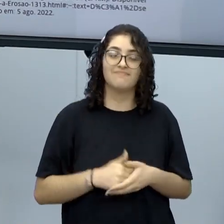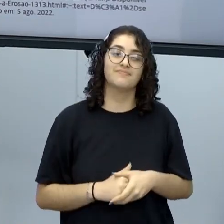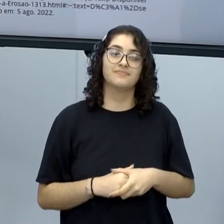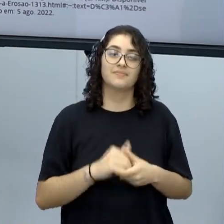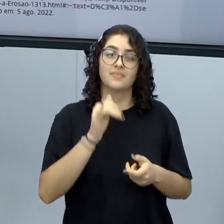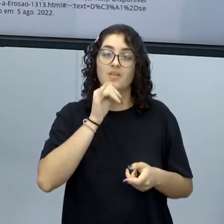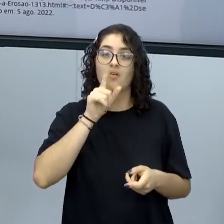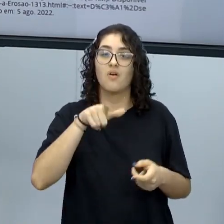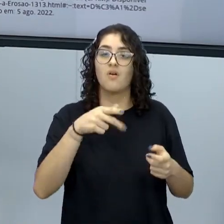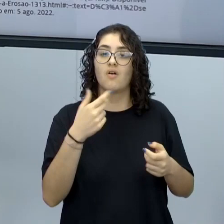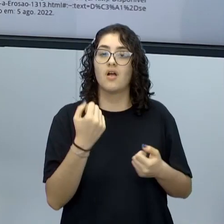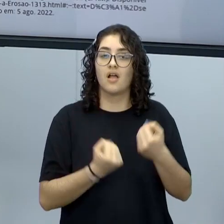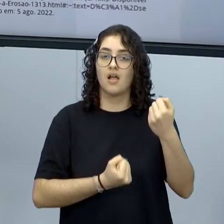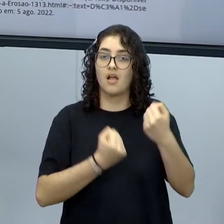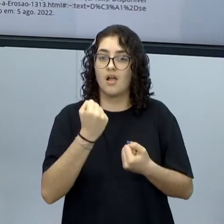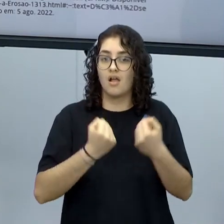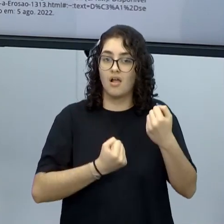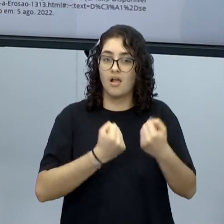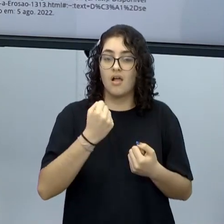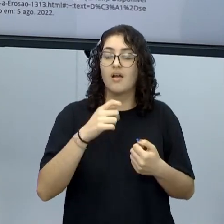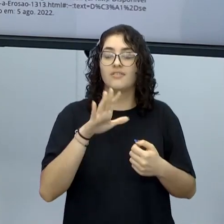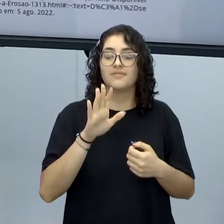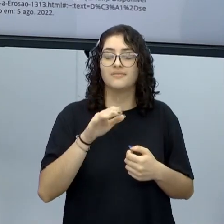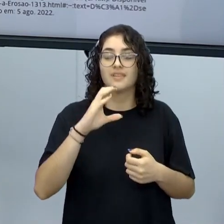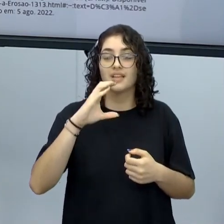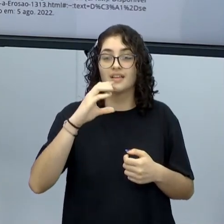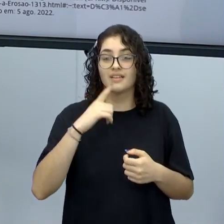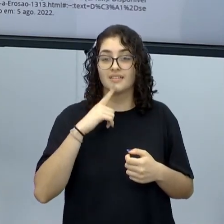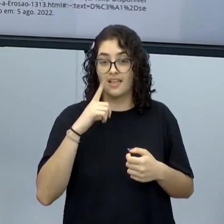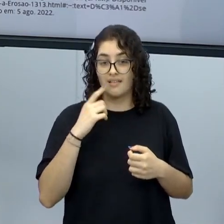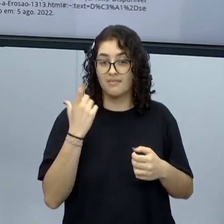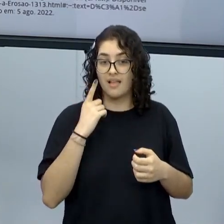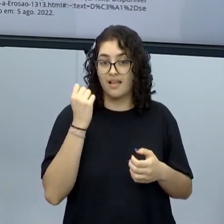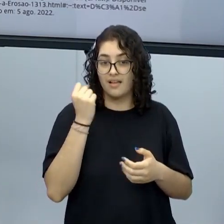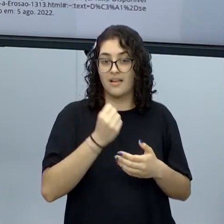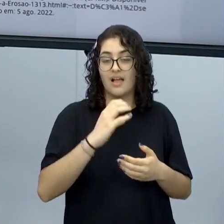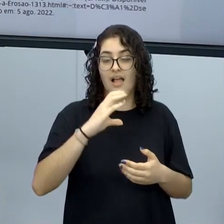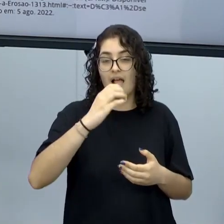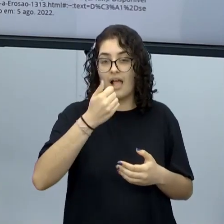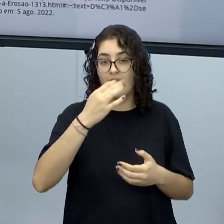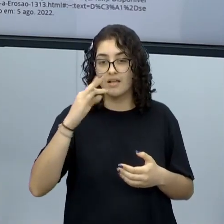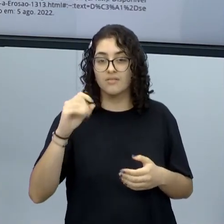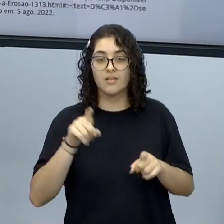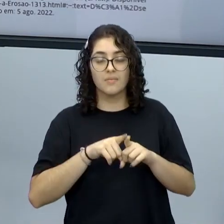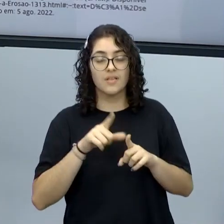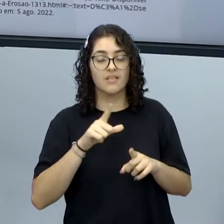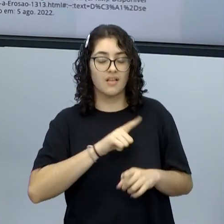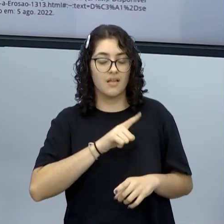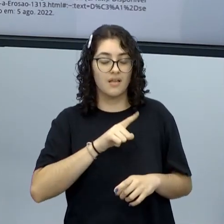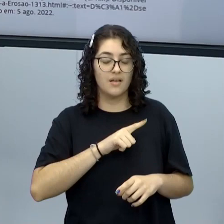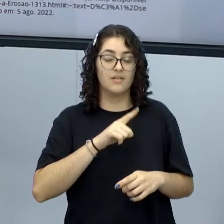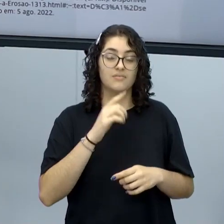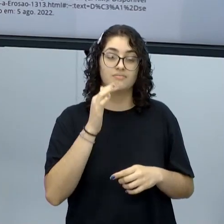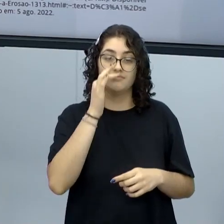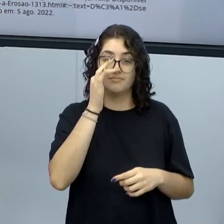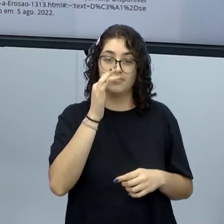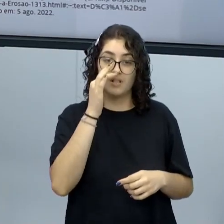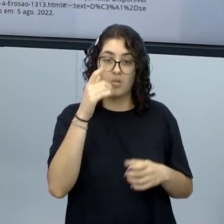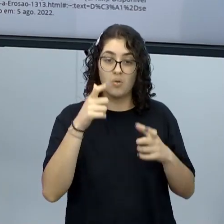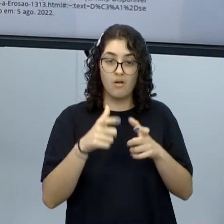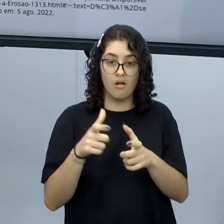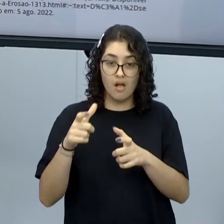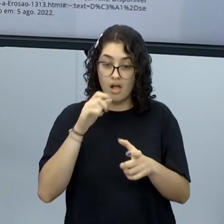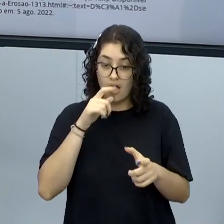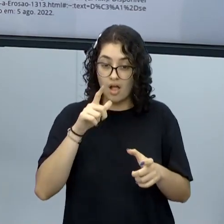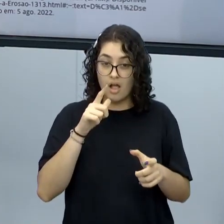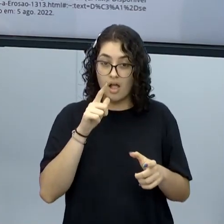um cacto. Você pode matar um cacto por botar muita água, né? Da mesma maneira que tem plantas que são de lugares mais úmidos, que se você